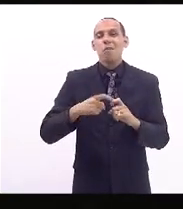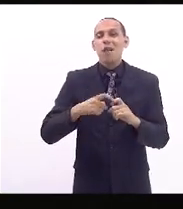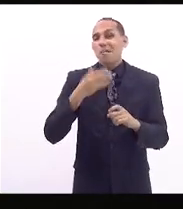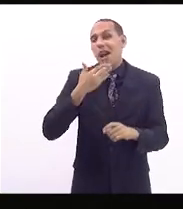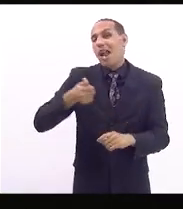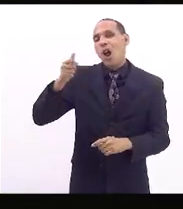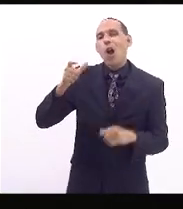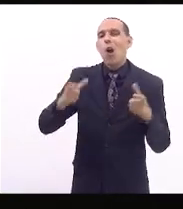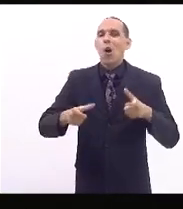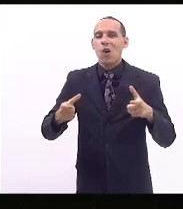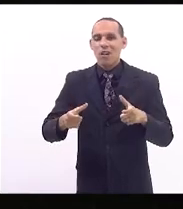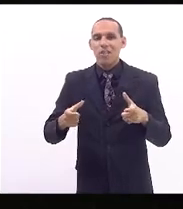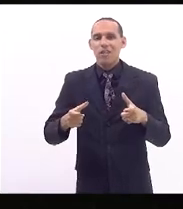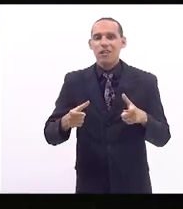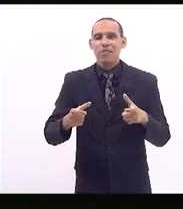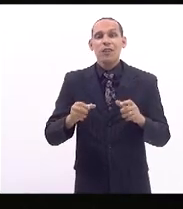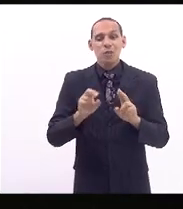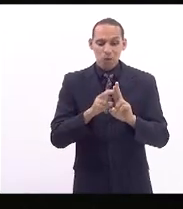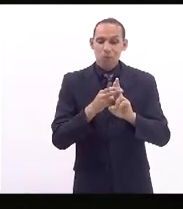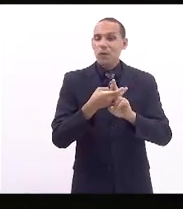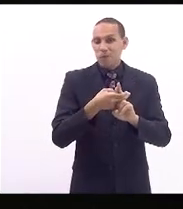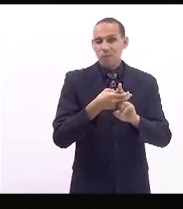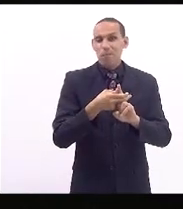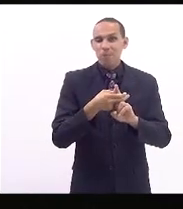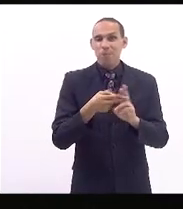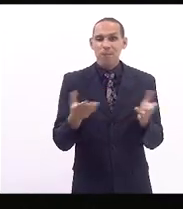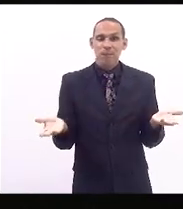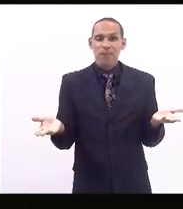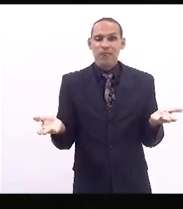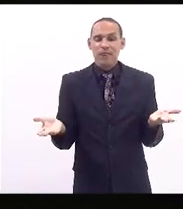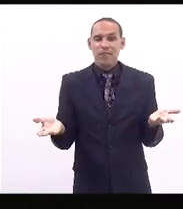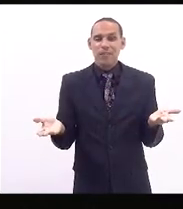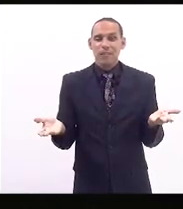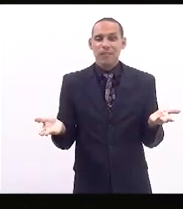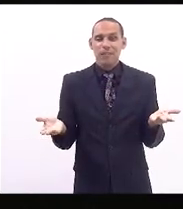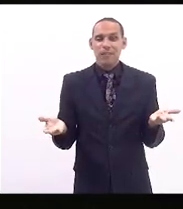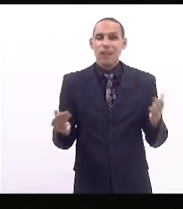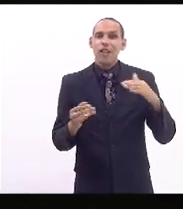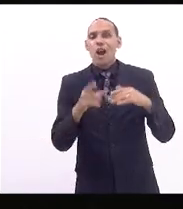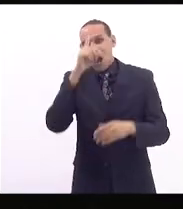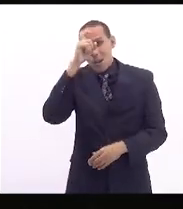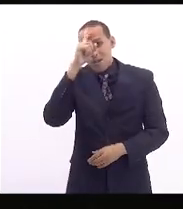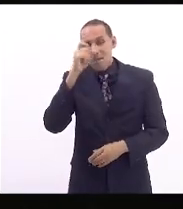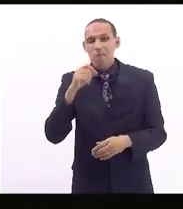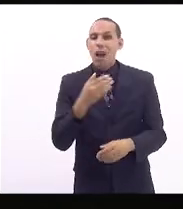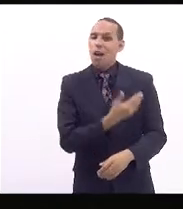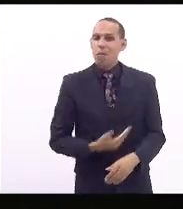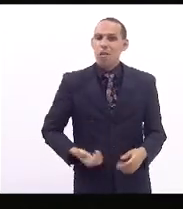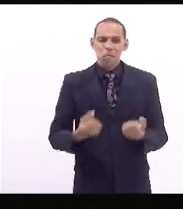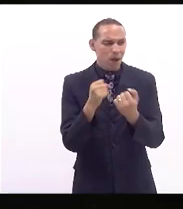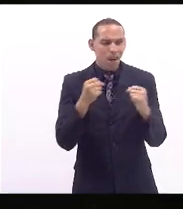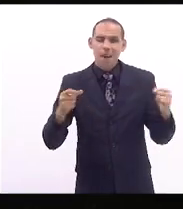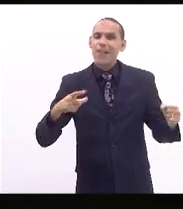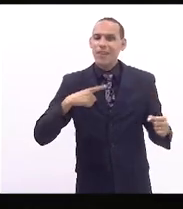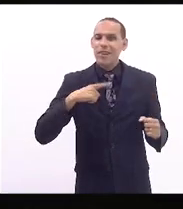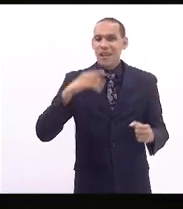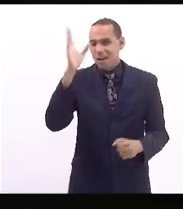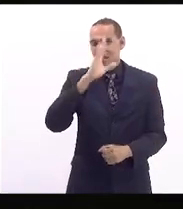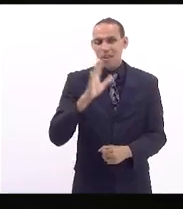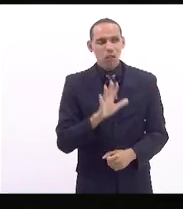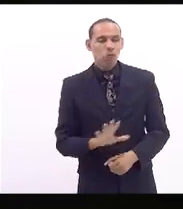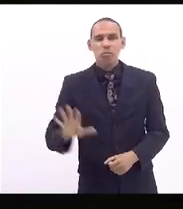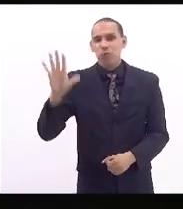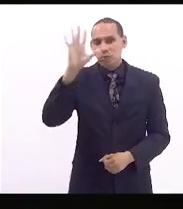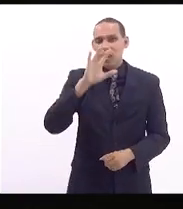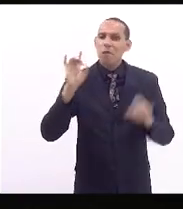estão o Sistema Único de Saúde haja Vista né grande as públicos que nós temos no Brasil inteiro